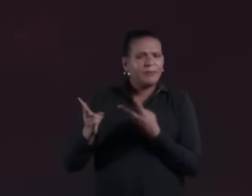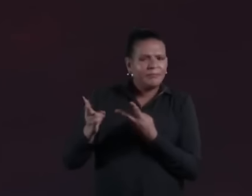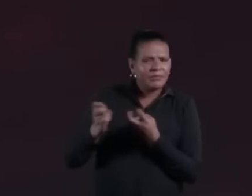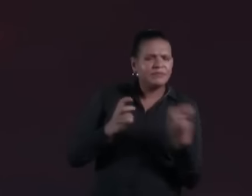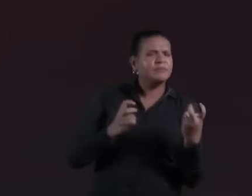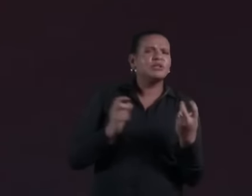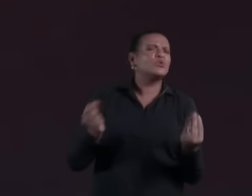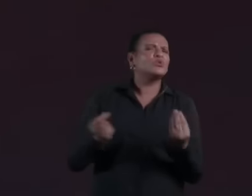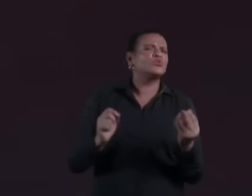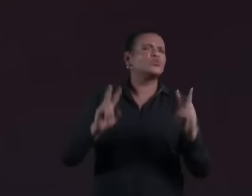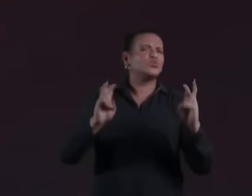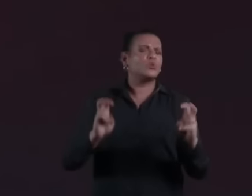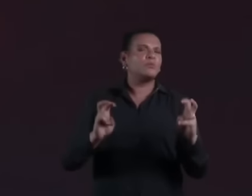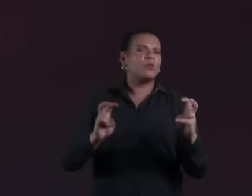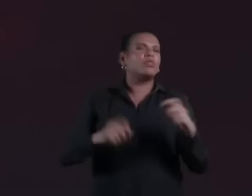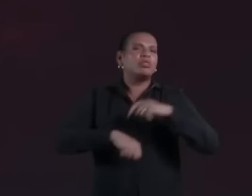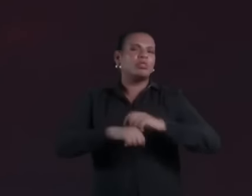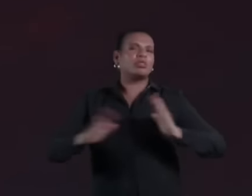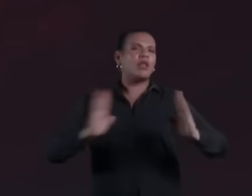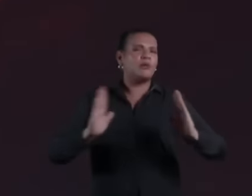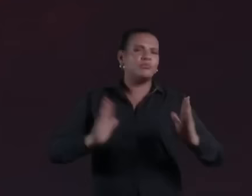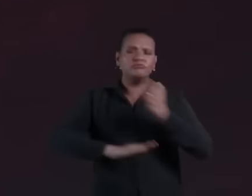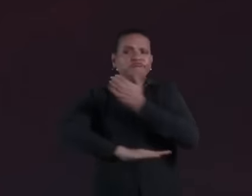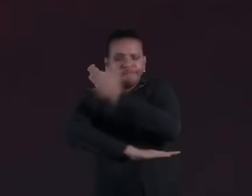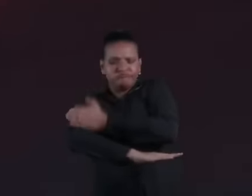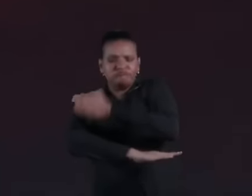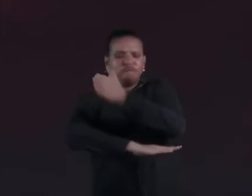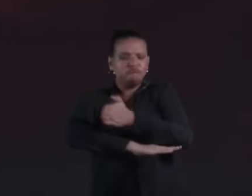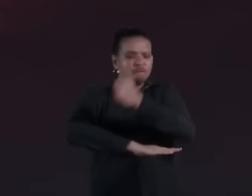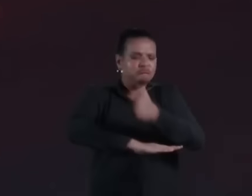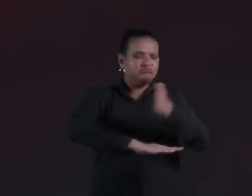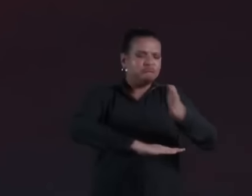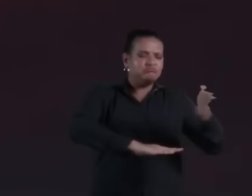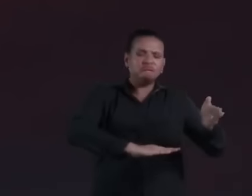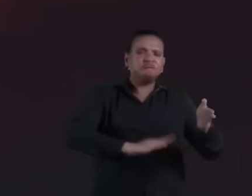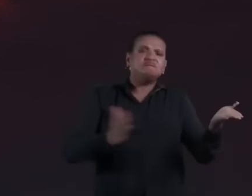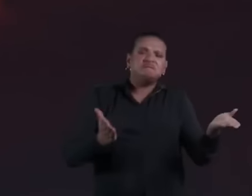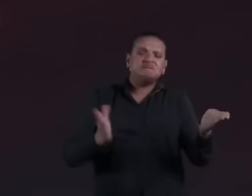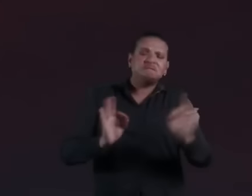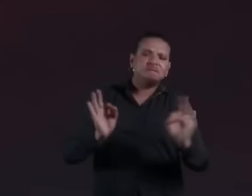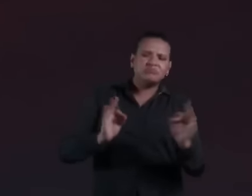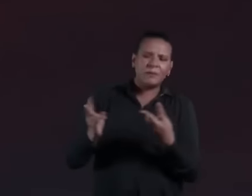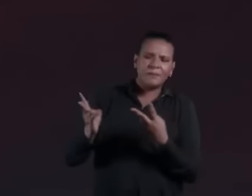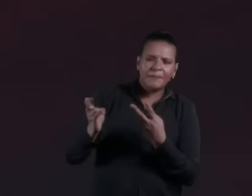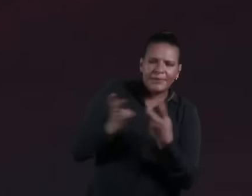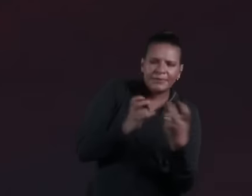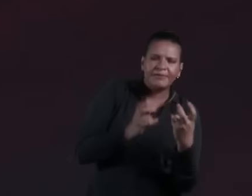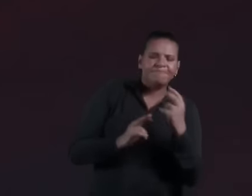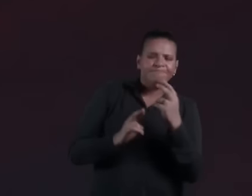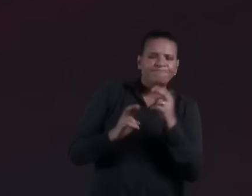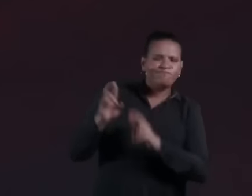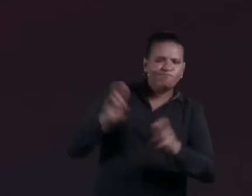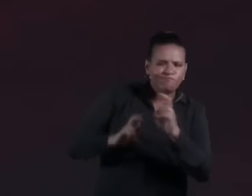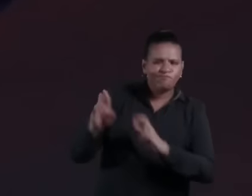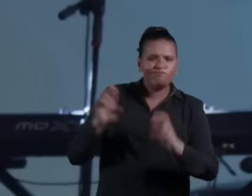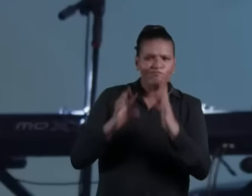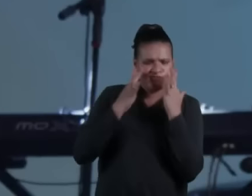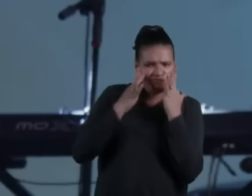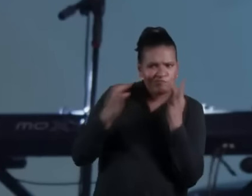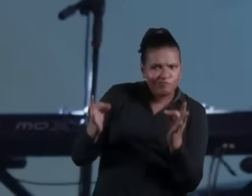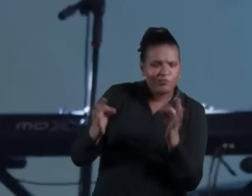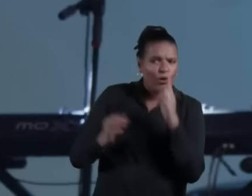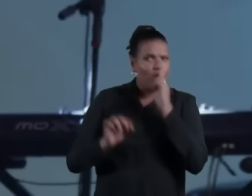para quê para discernir para quê para observar para vigiar com